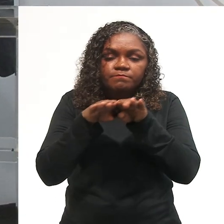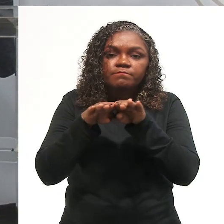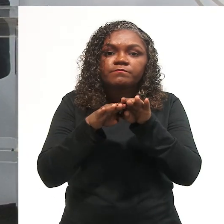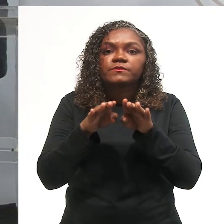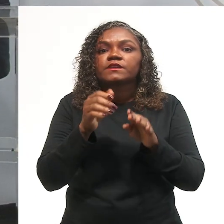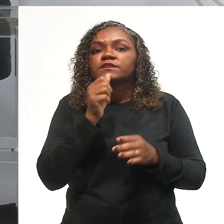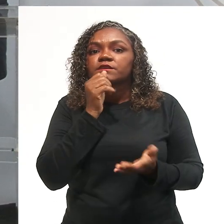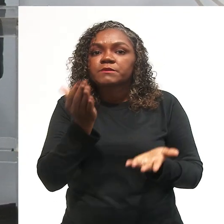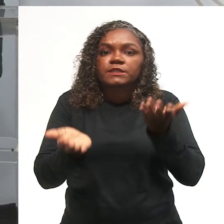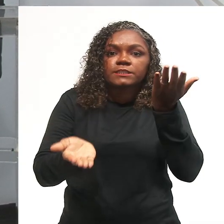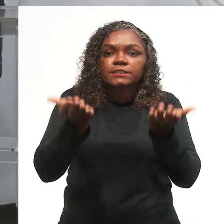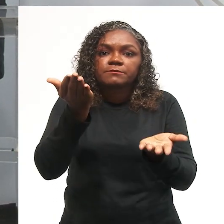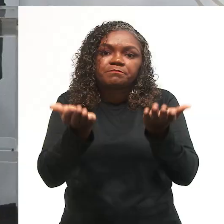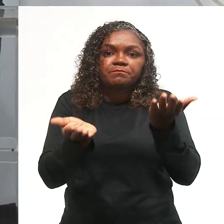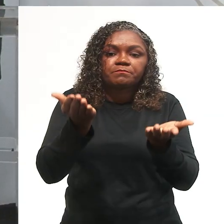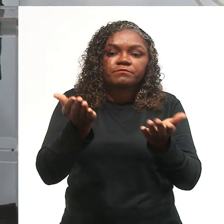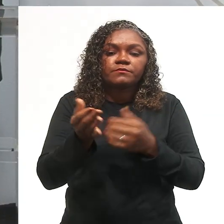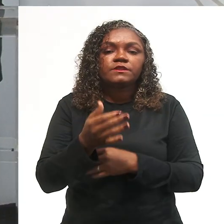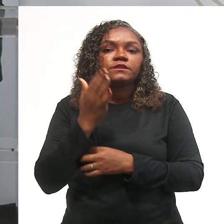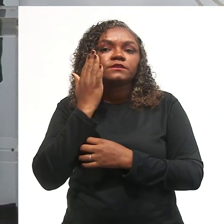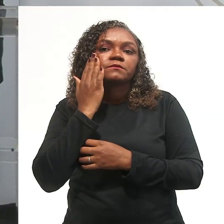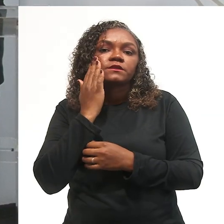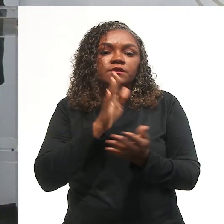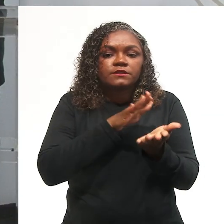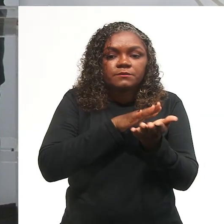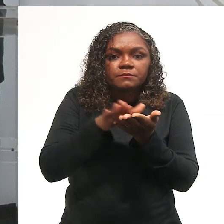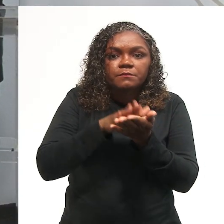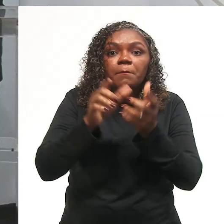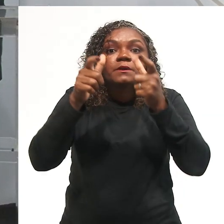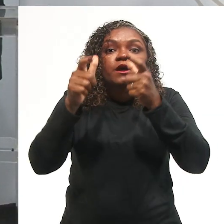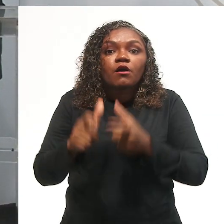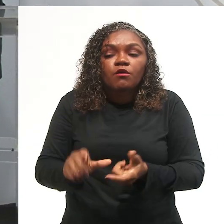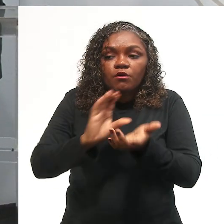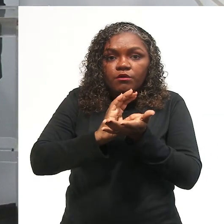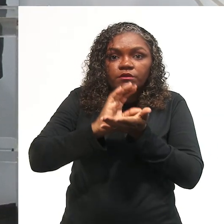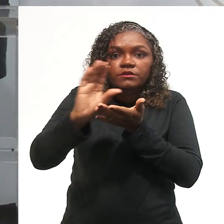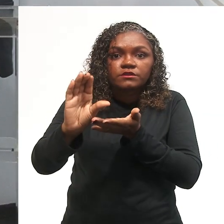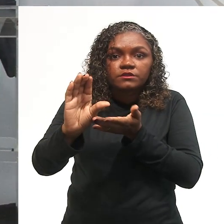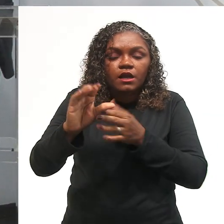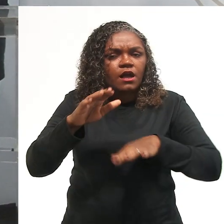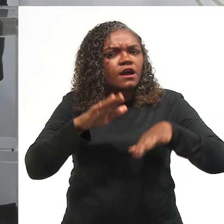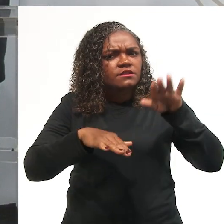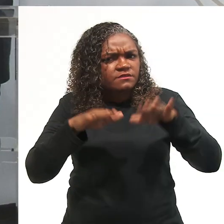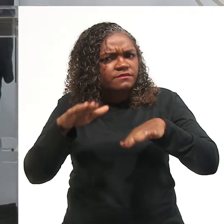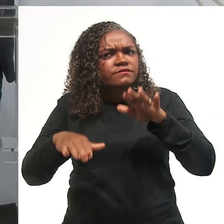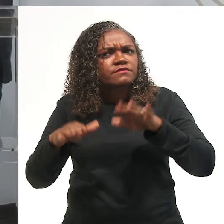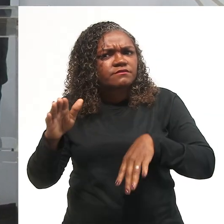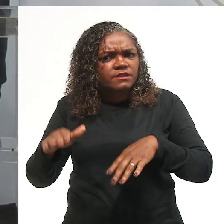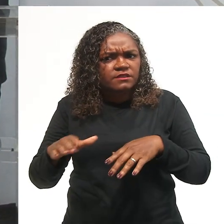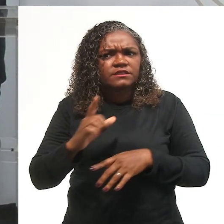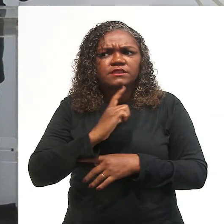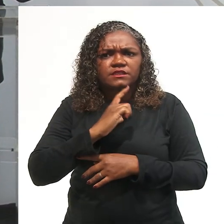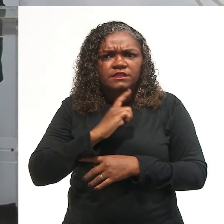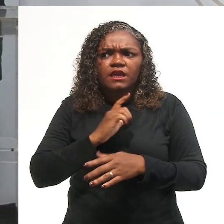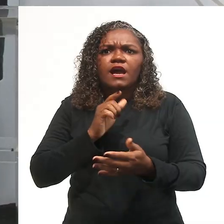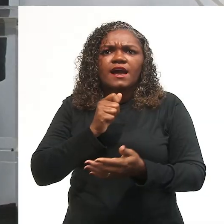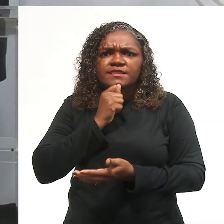essa demanda, que invariavelmente ali muitas vezes ela realmente acaba extrapolando, uma demanda